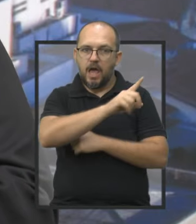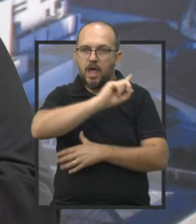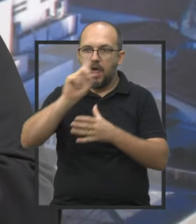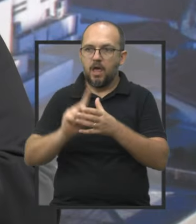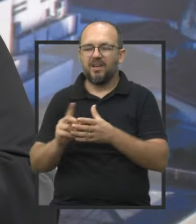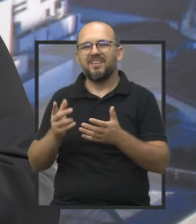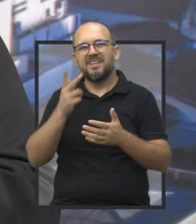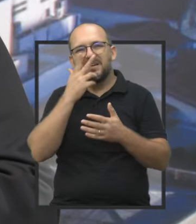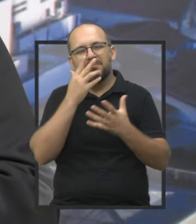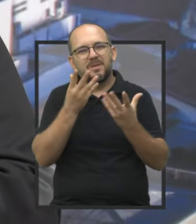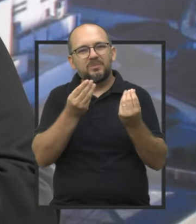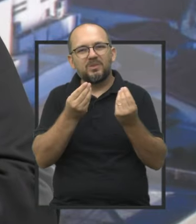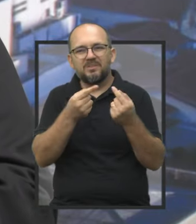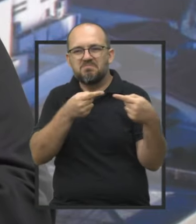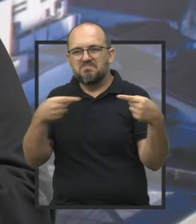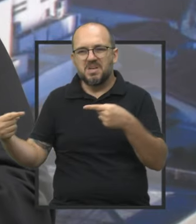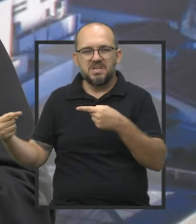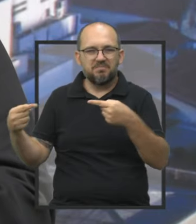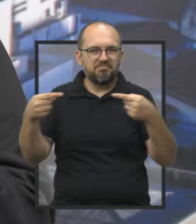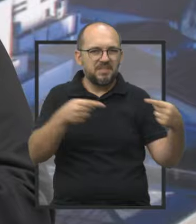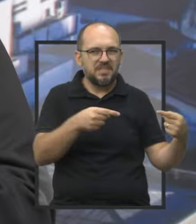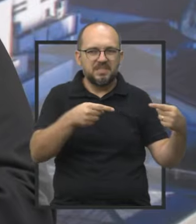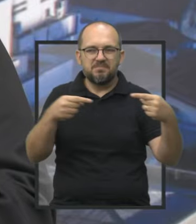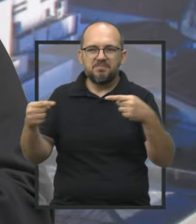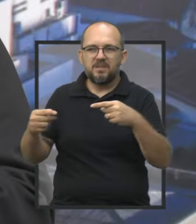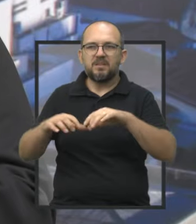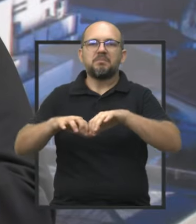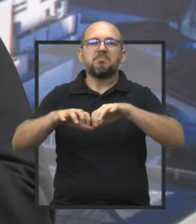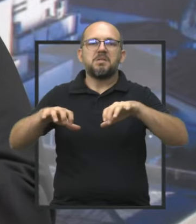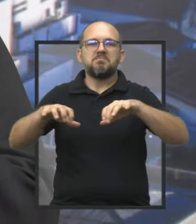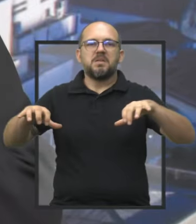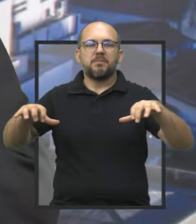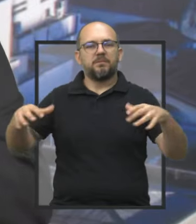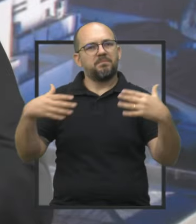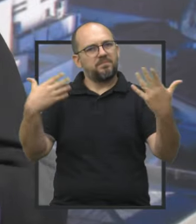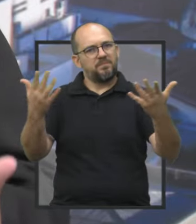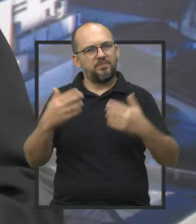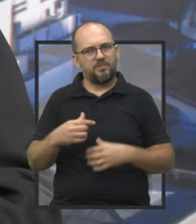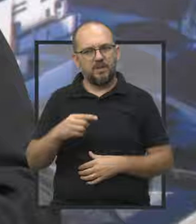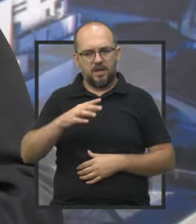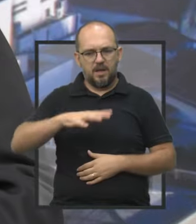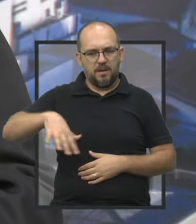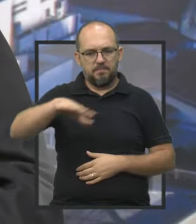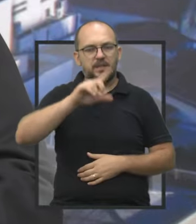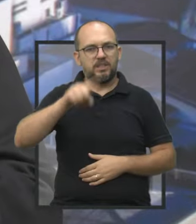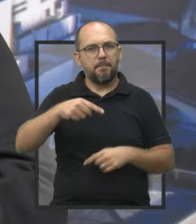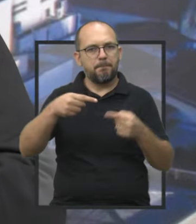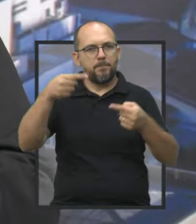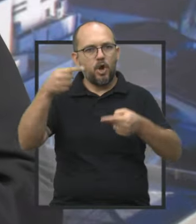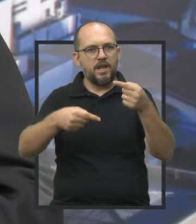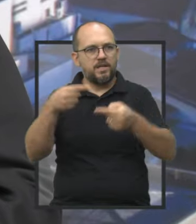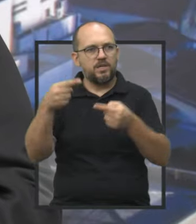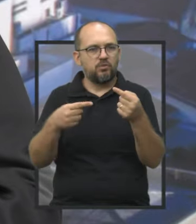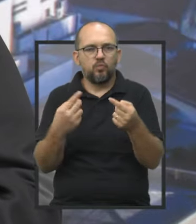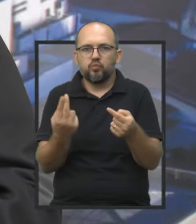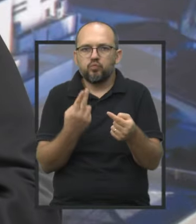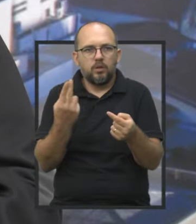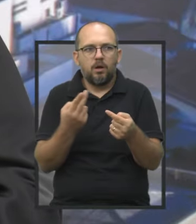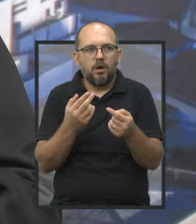se politizando essa situação. Você vai me dizer, pô, mas nós estamos num ambiente político, tem como não